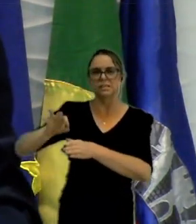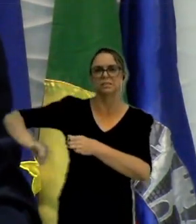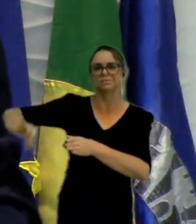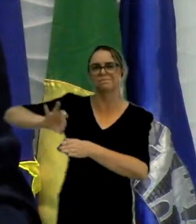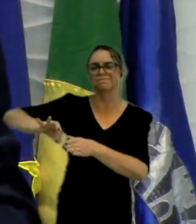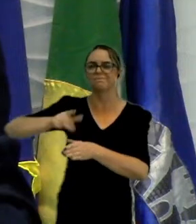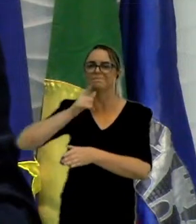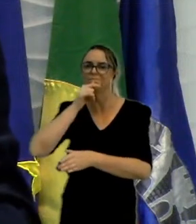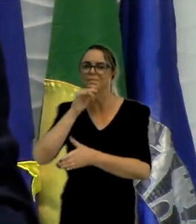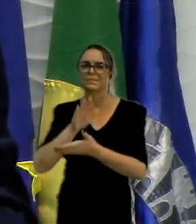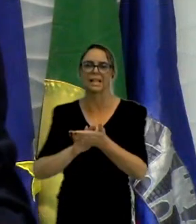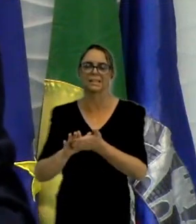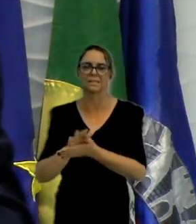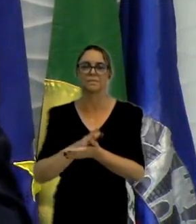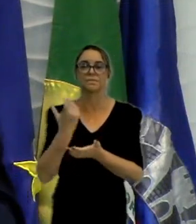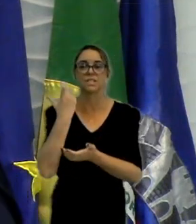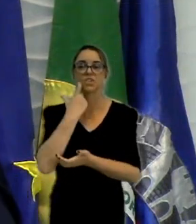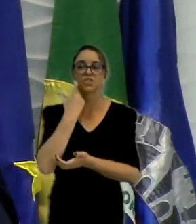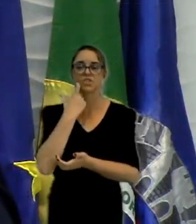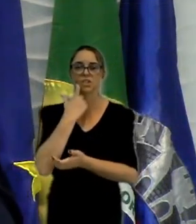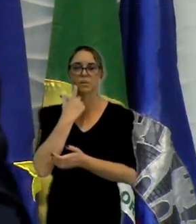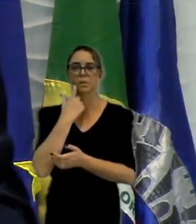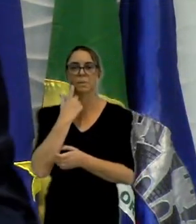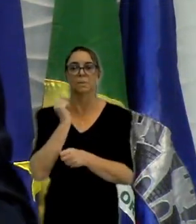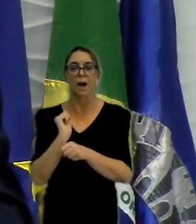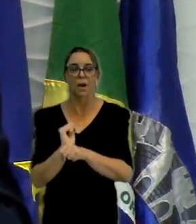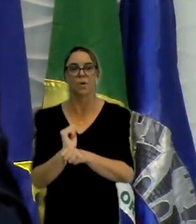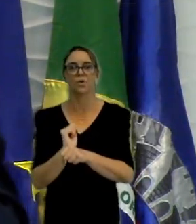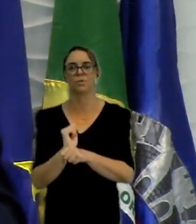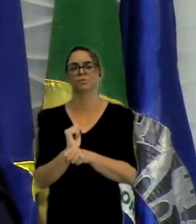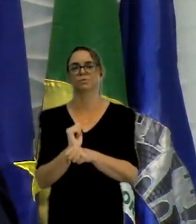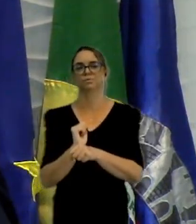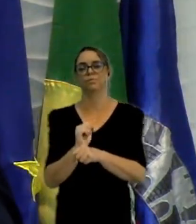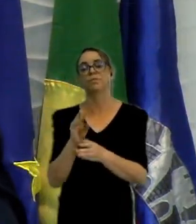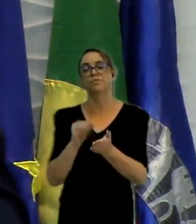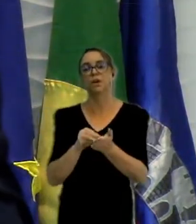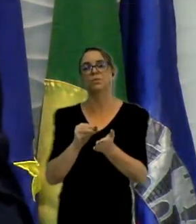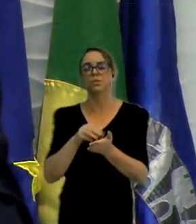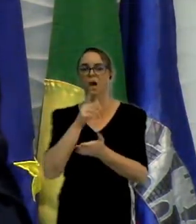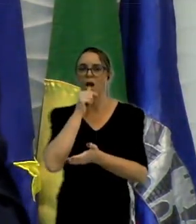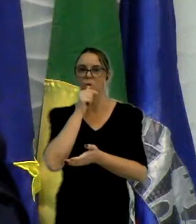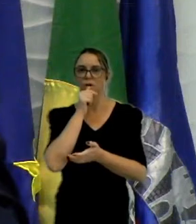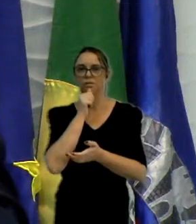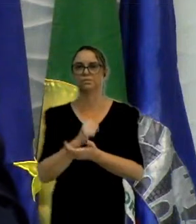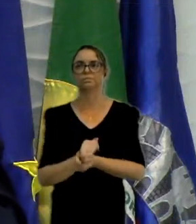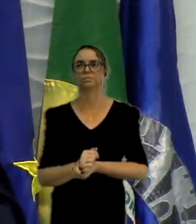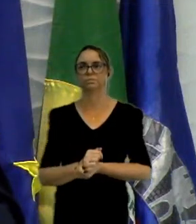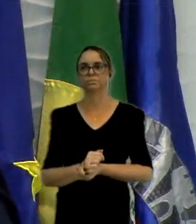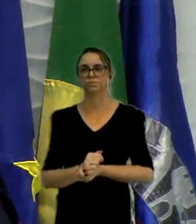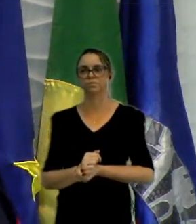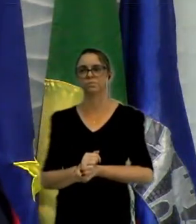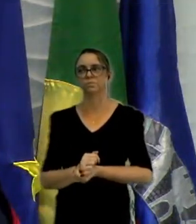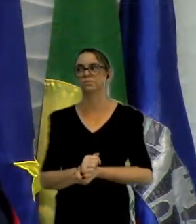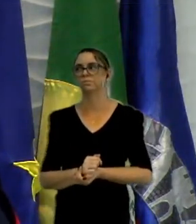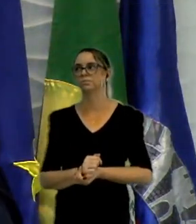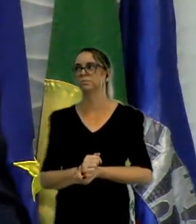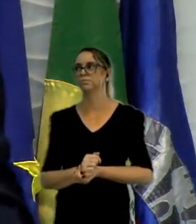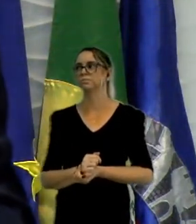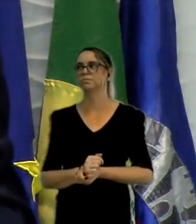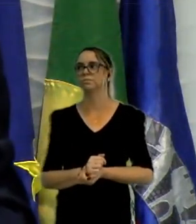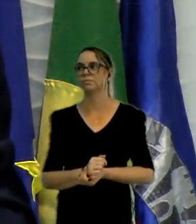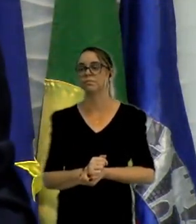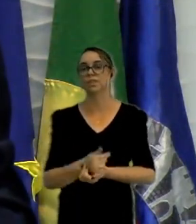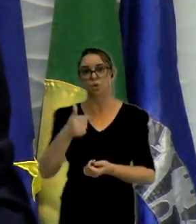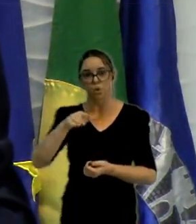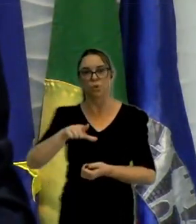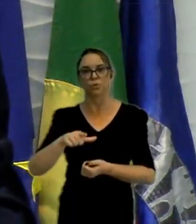sexta-feira. Quando foi de noite, já desligaram, disseram que faltou água. Ficou a sexta o dia todinho sem água. Ligaram no